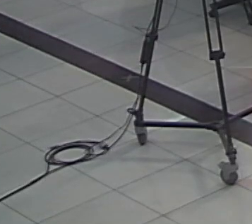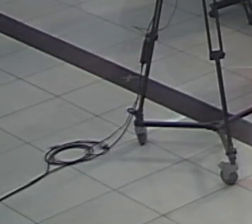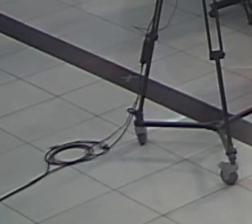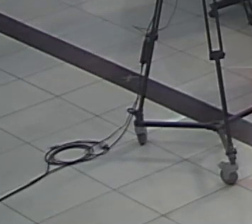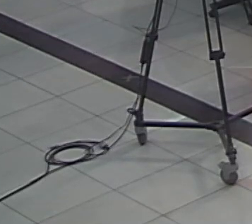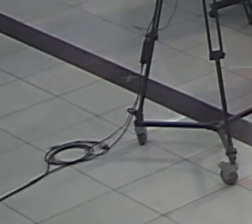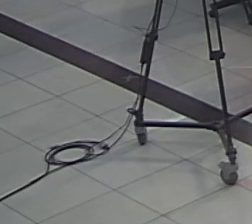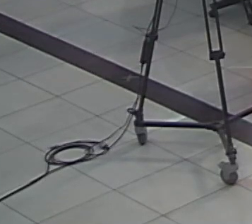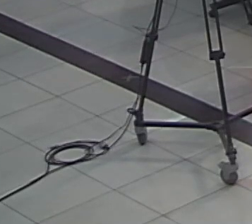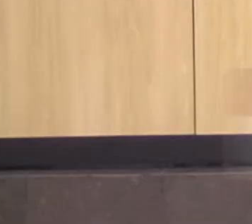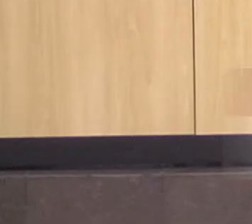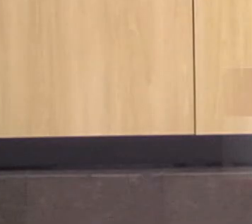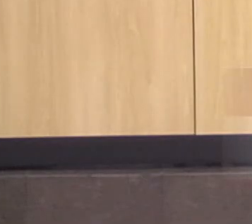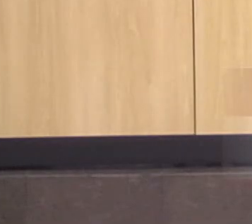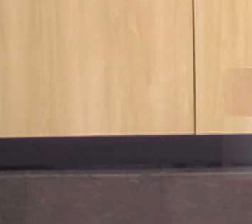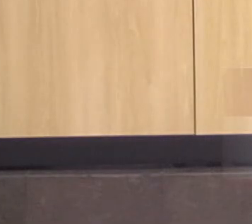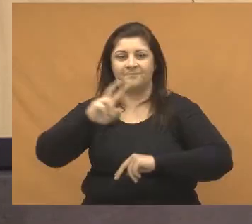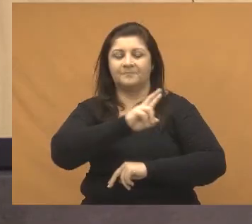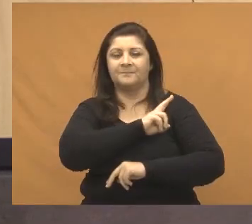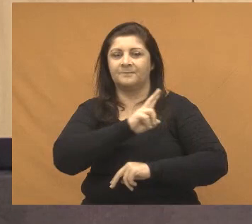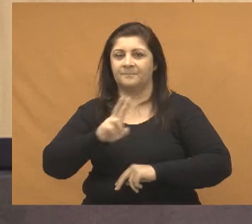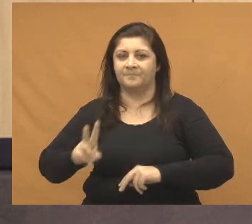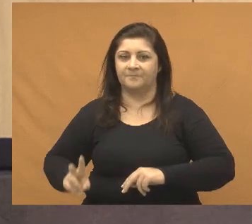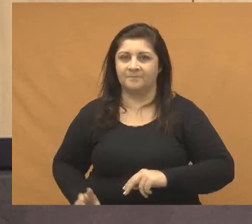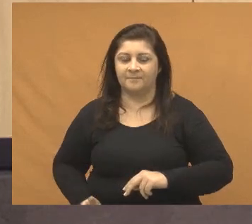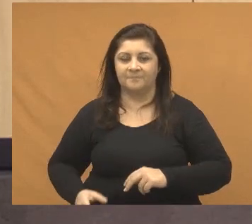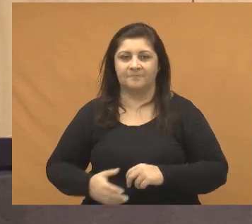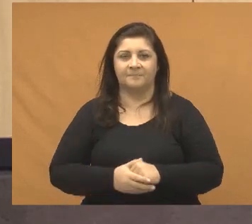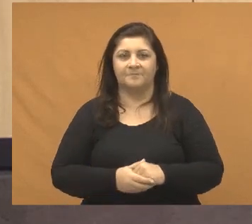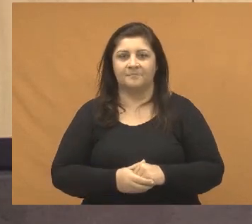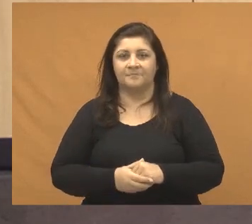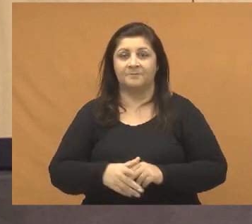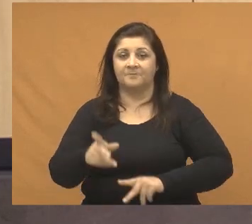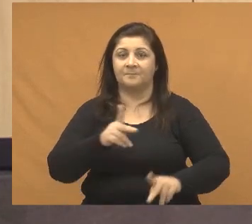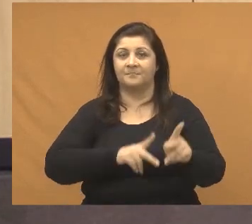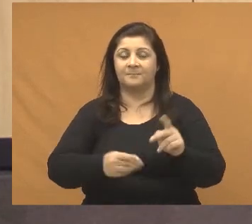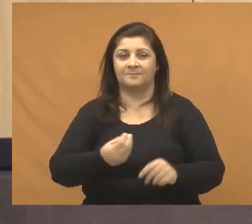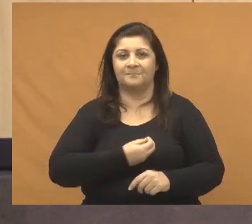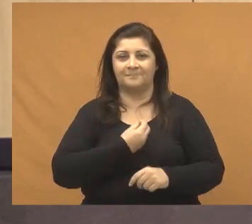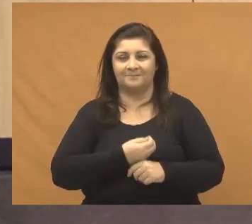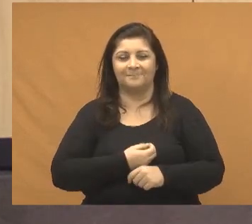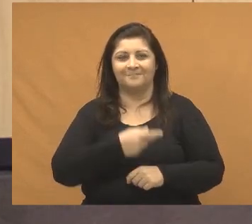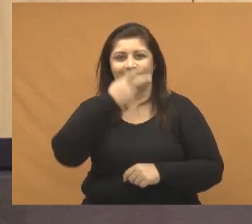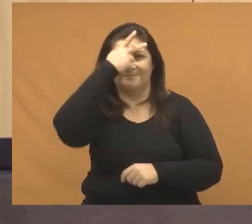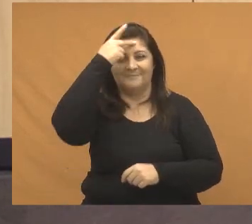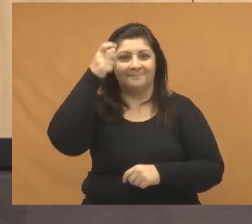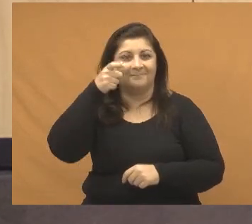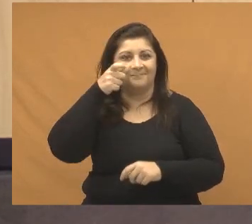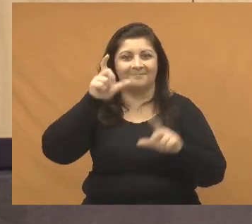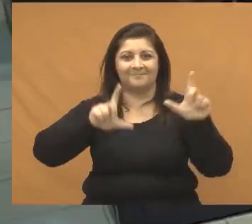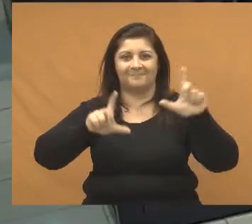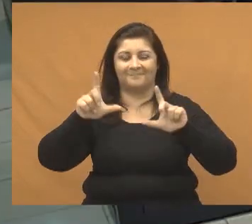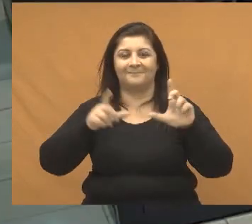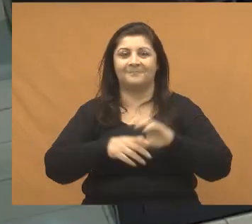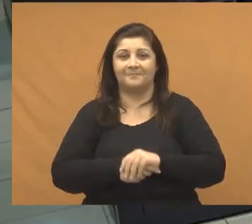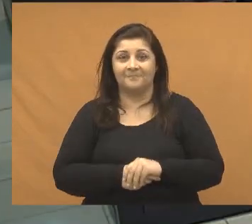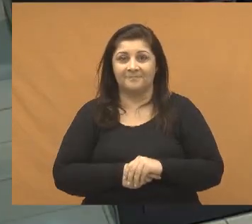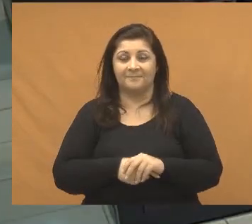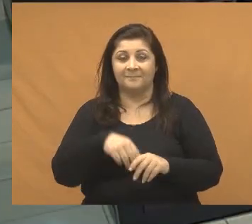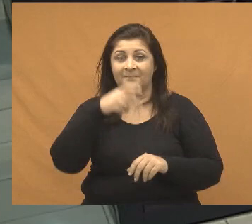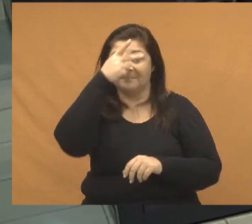Senhores membros da mesa, senhores vereadores, senhores servidores, público presente, senhores telespectadores,